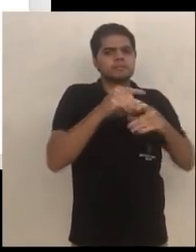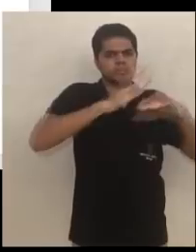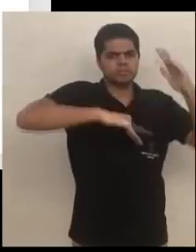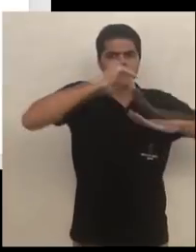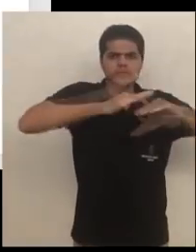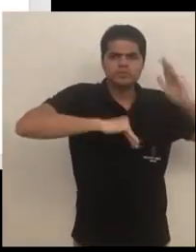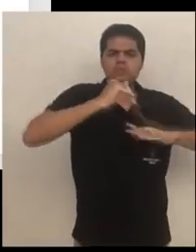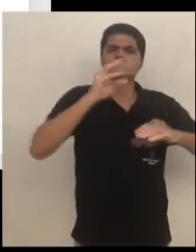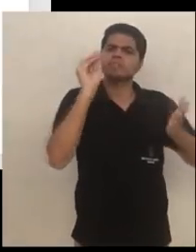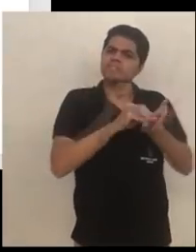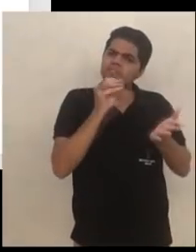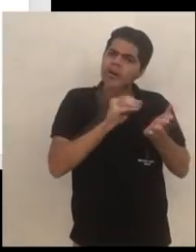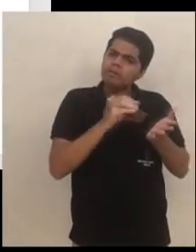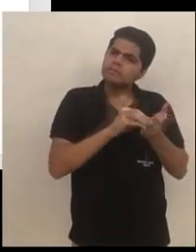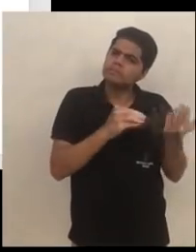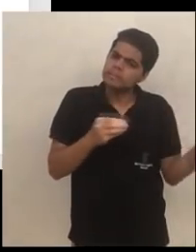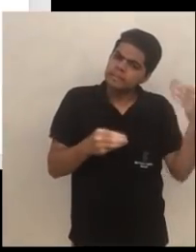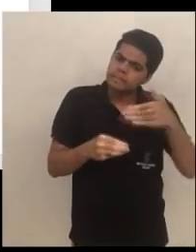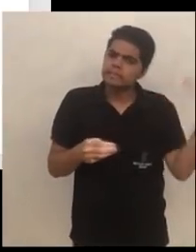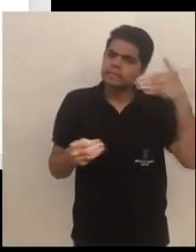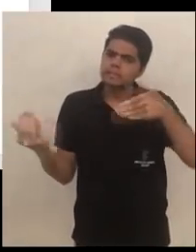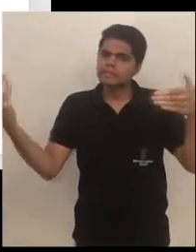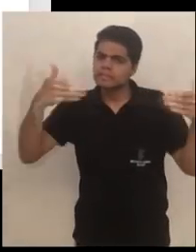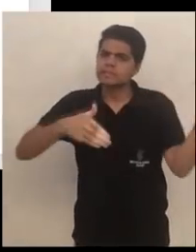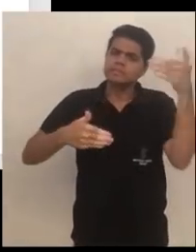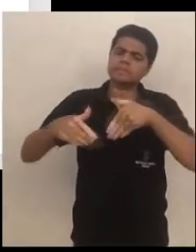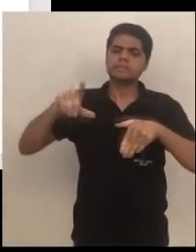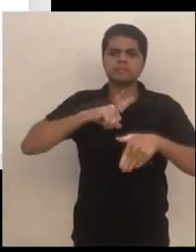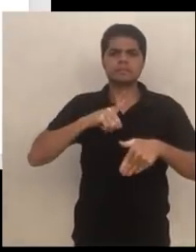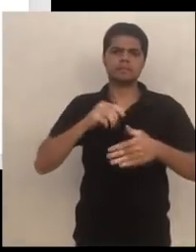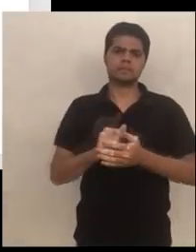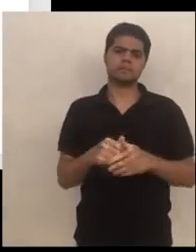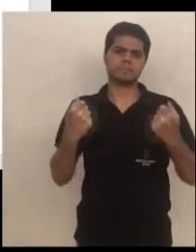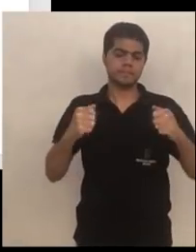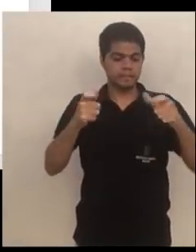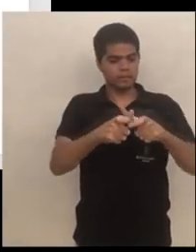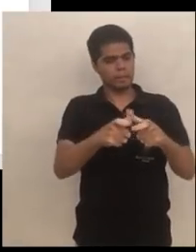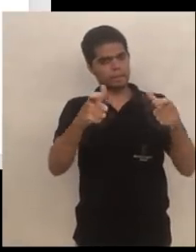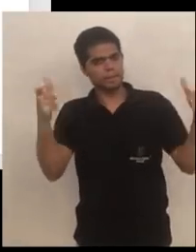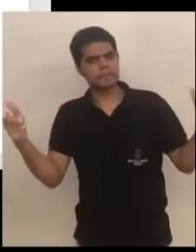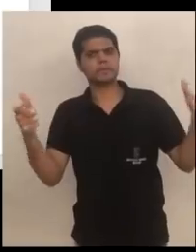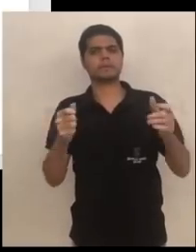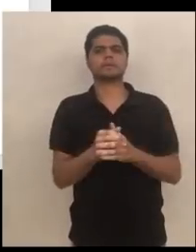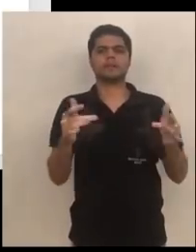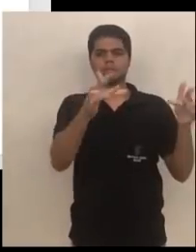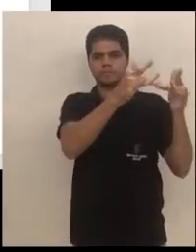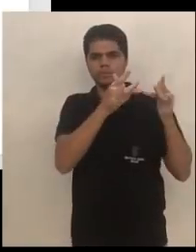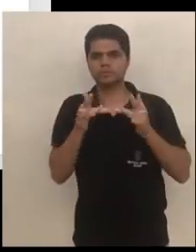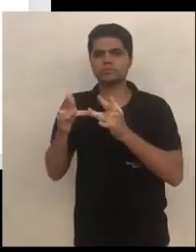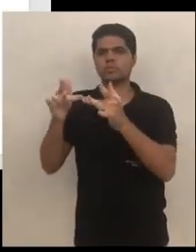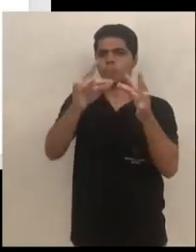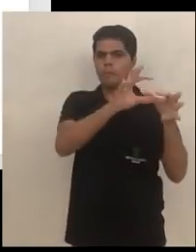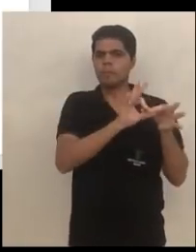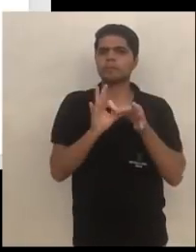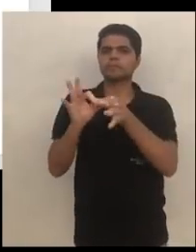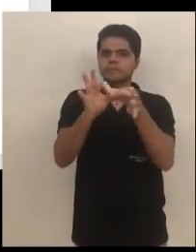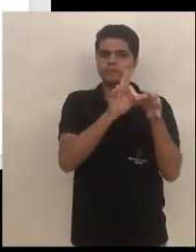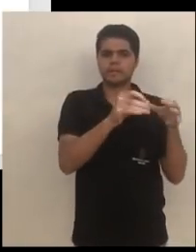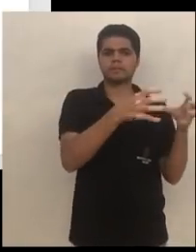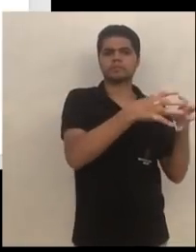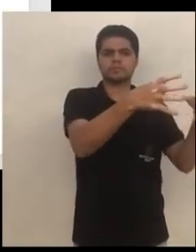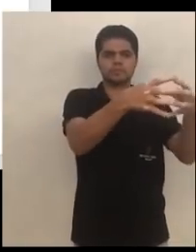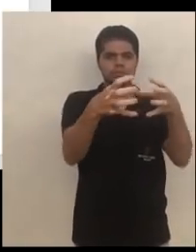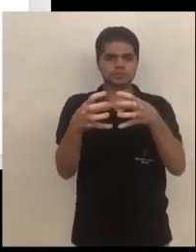instituições que fazem parte da CEPORG Bahia, mas eu diria assim que falta ainda ampliar esses setores,